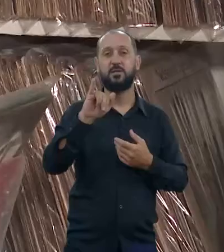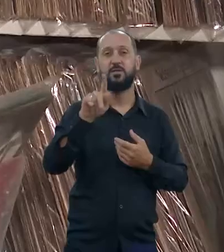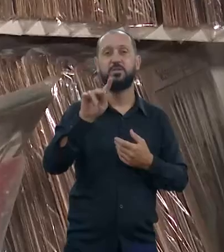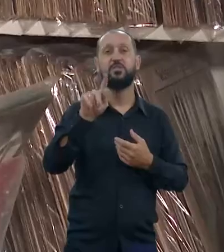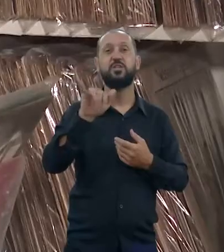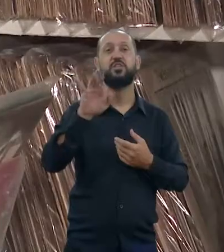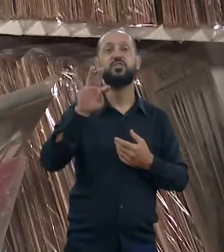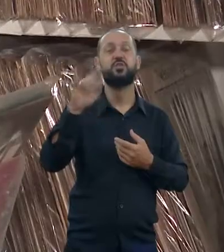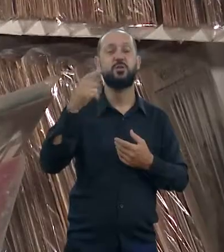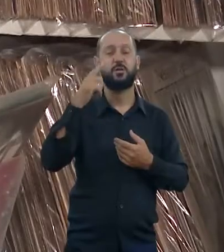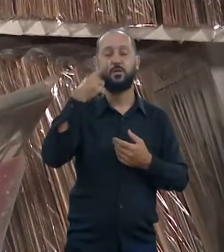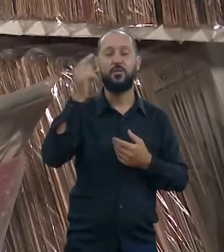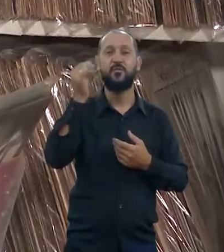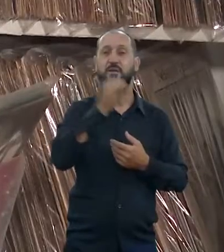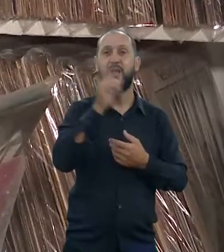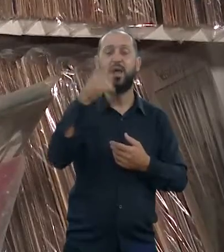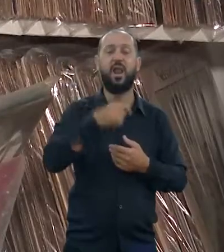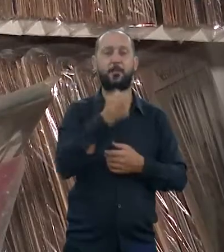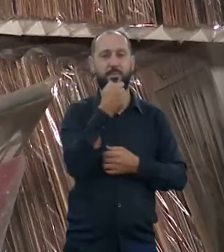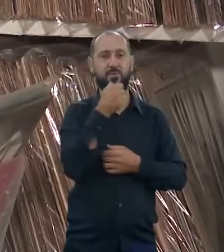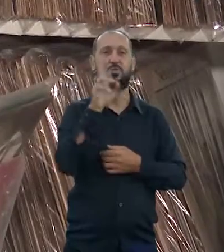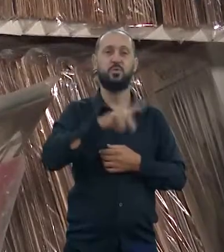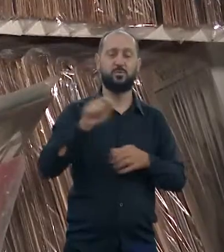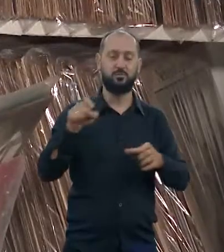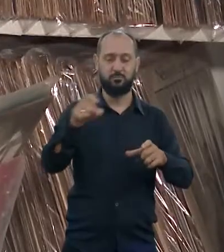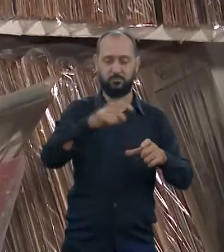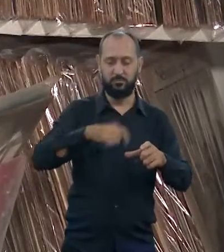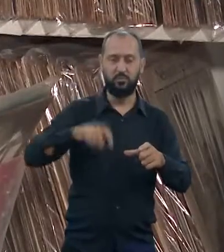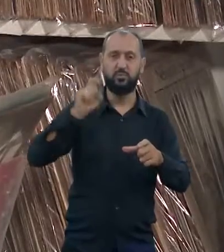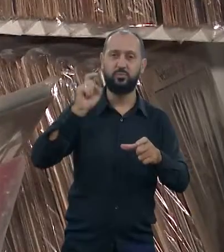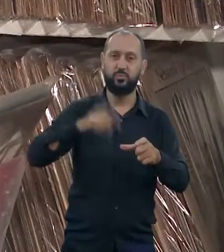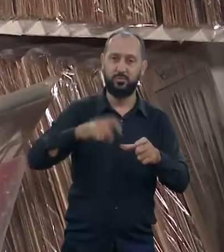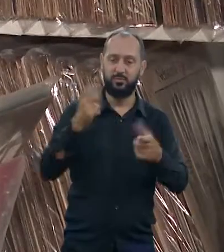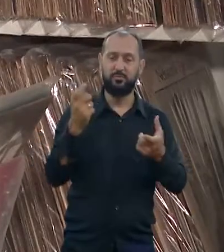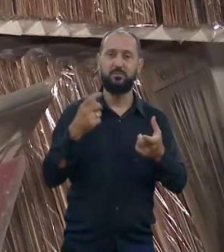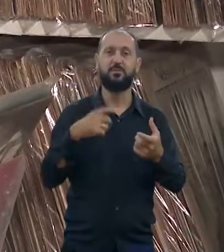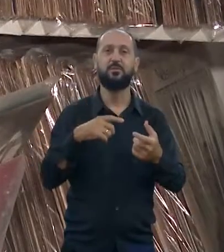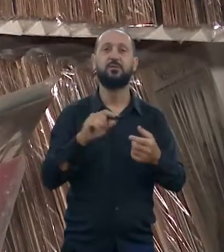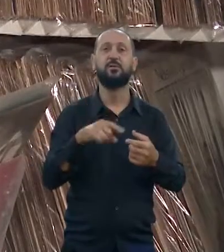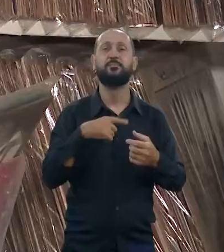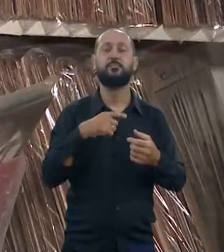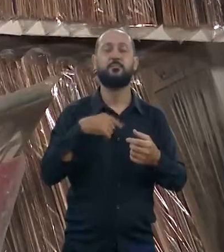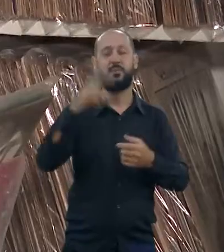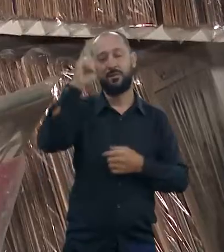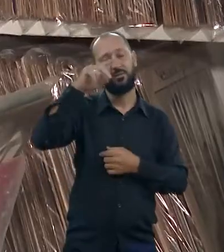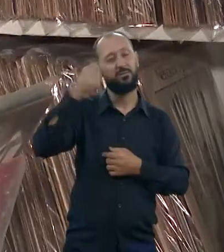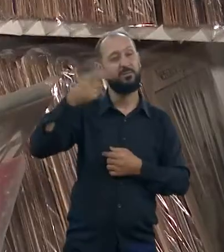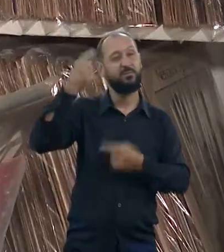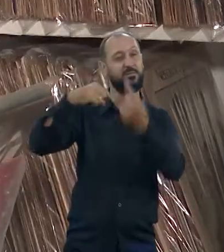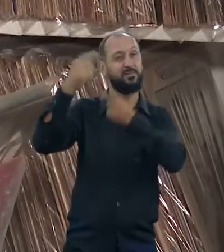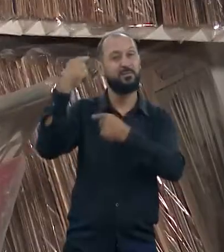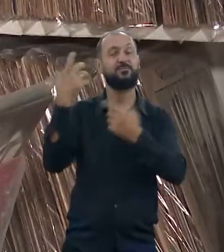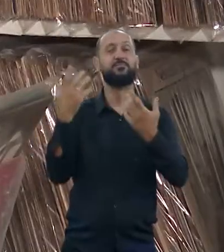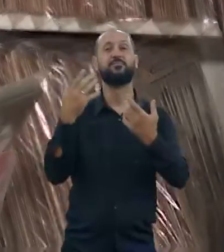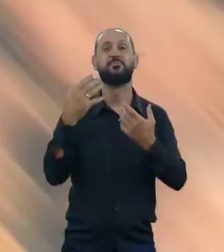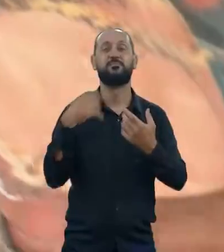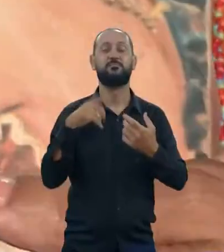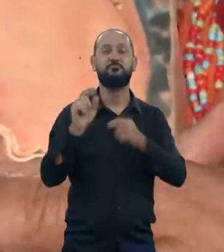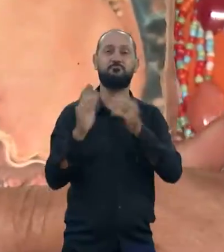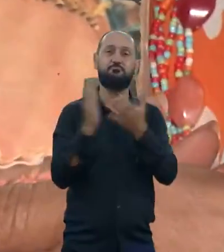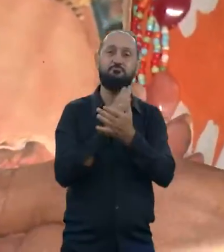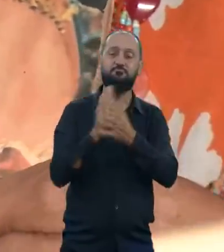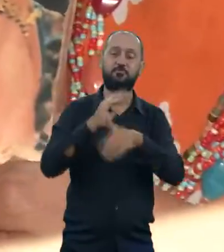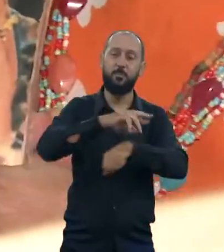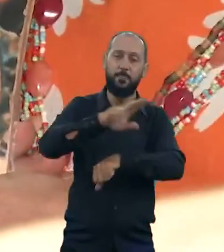Bardot, uma artista francesa, era cantora? Só através do vinil. Então, o vinil te remete a muitas